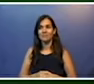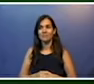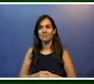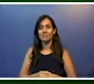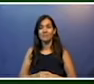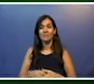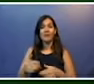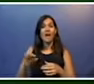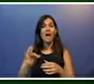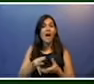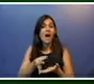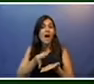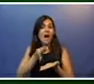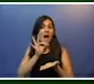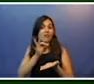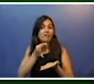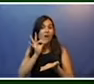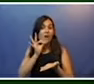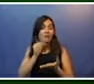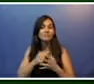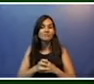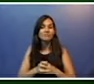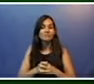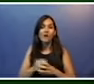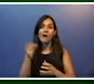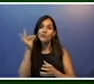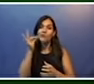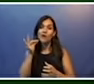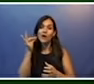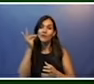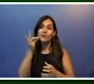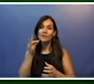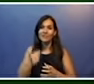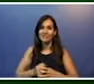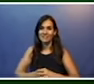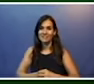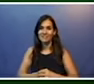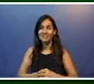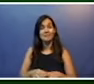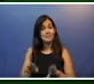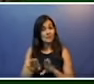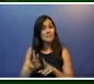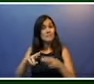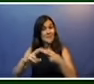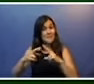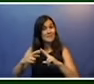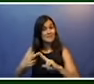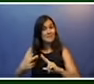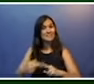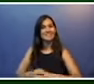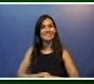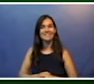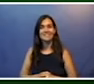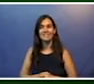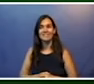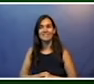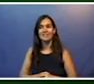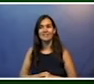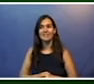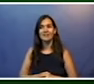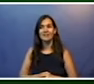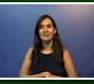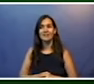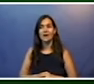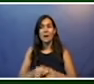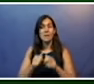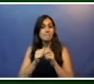masque chiclé. A palavra café, chiclé, rimam também. Coma pão com